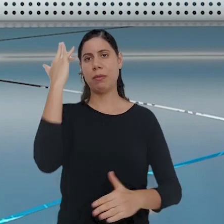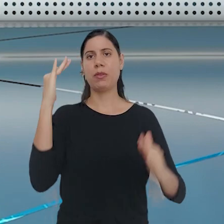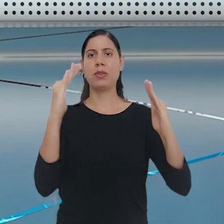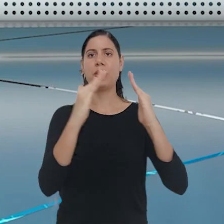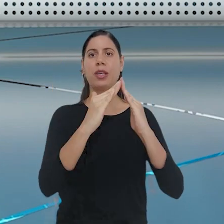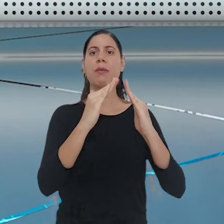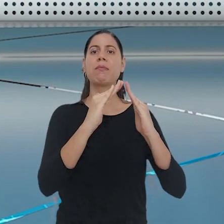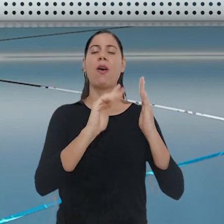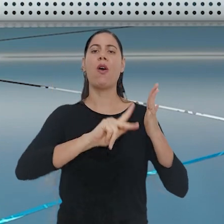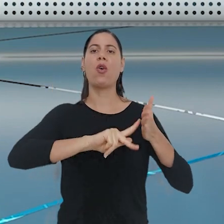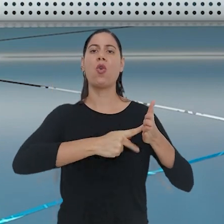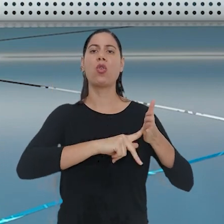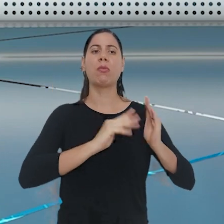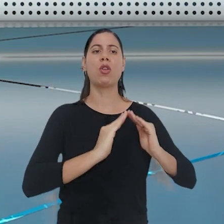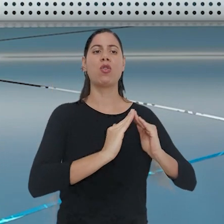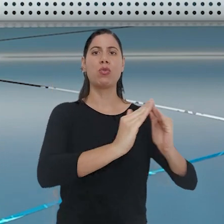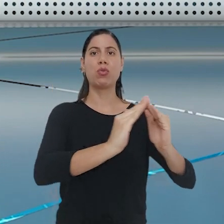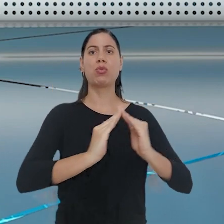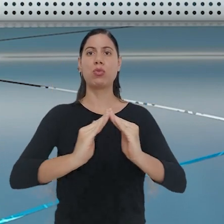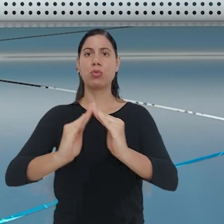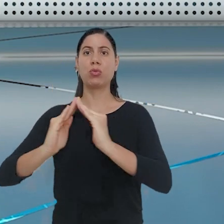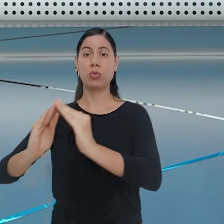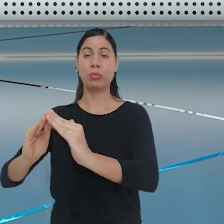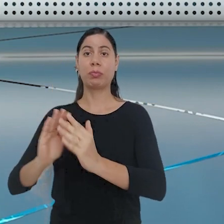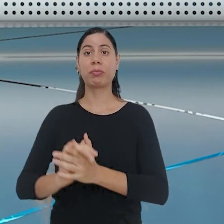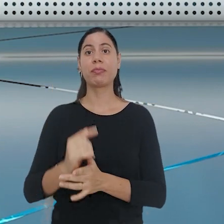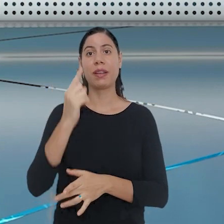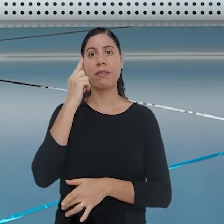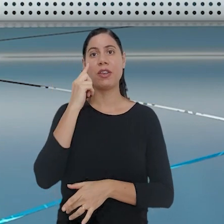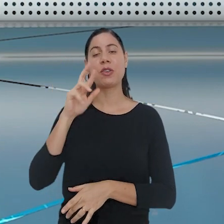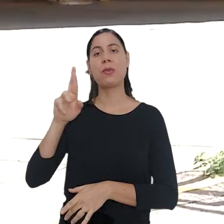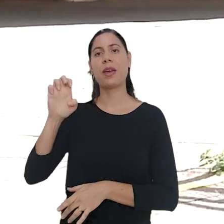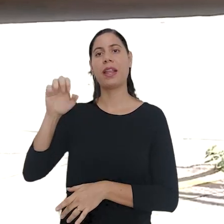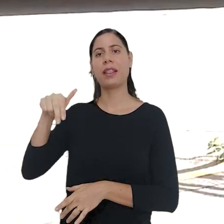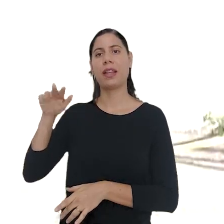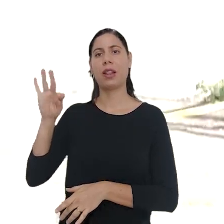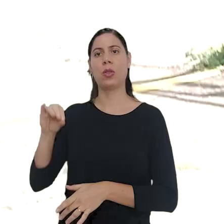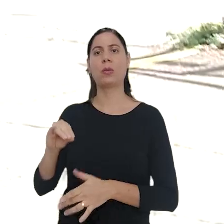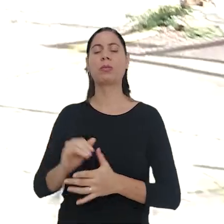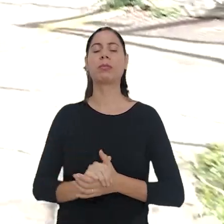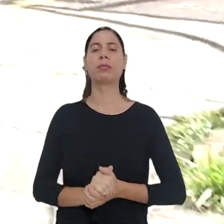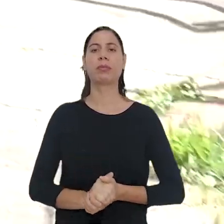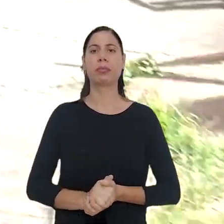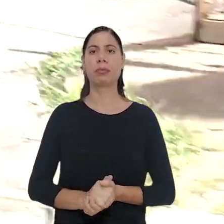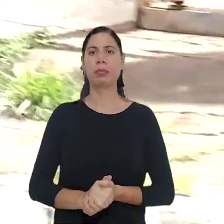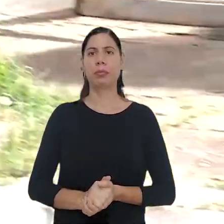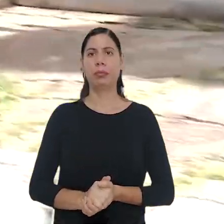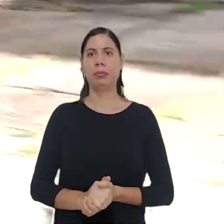de condomínios horizontais. Mais detalhes com Renato Rosa.